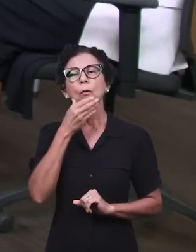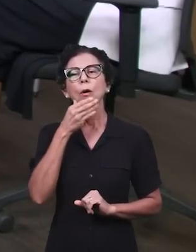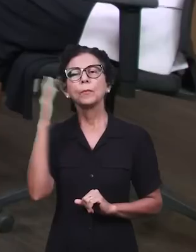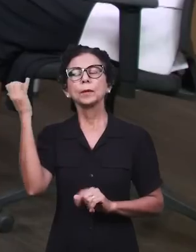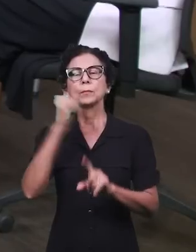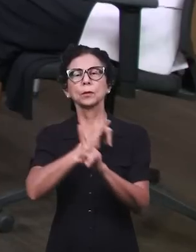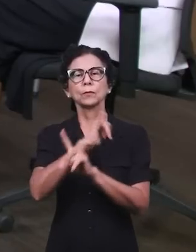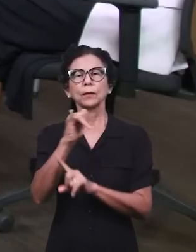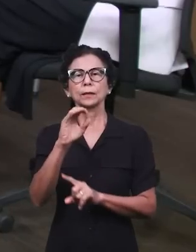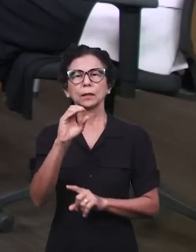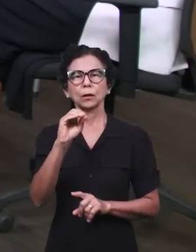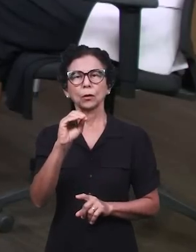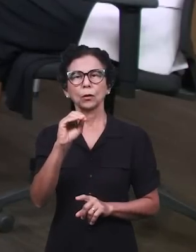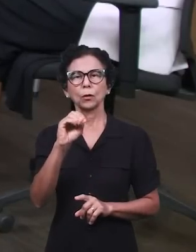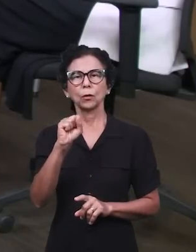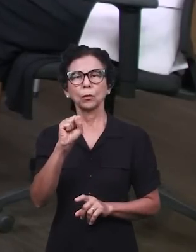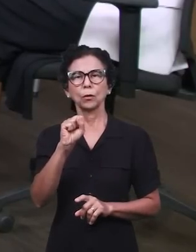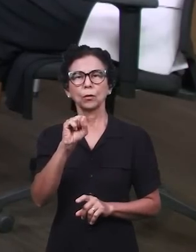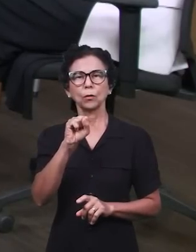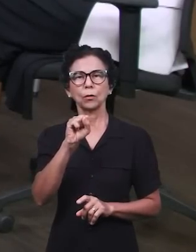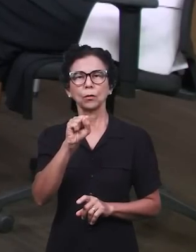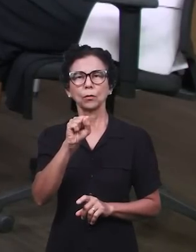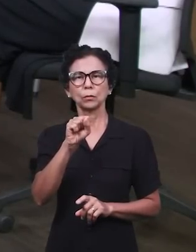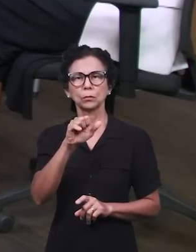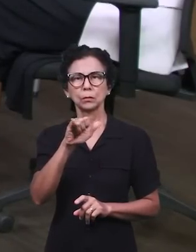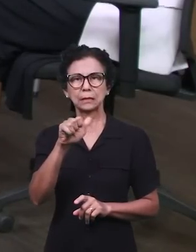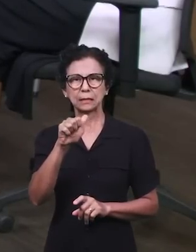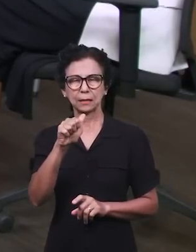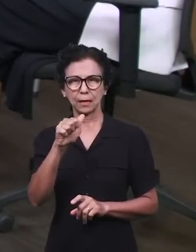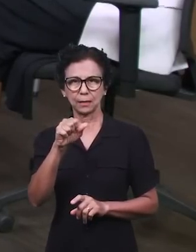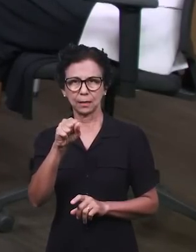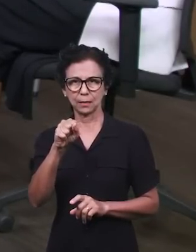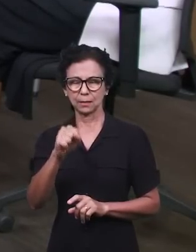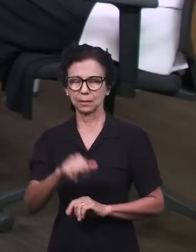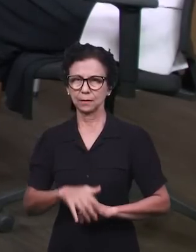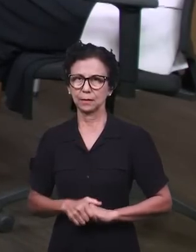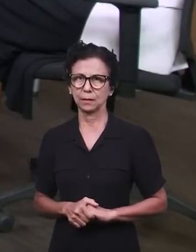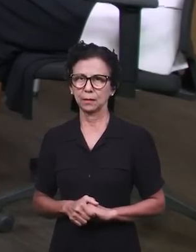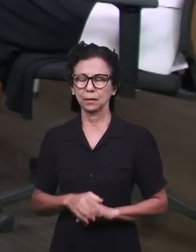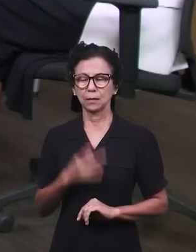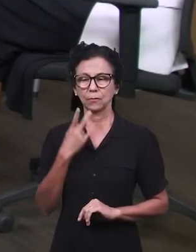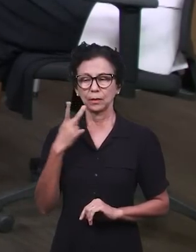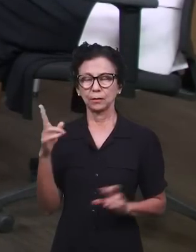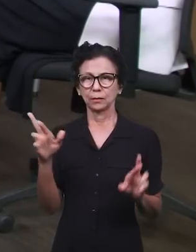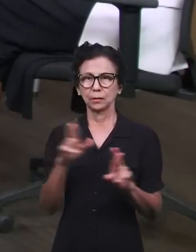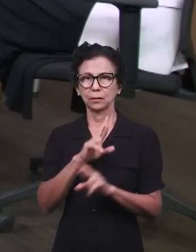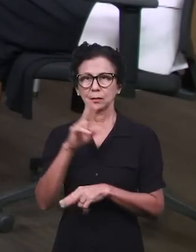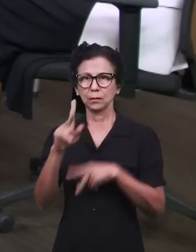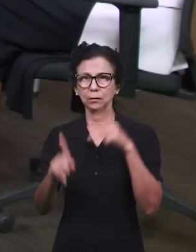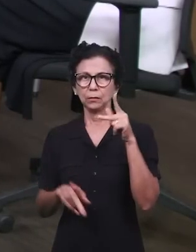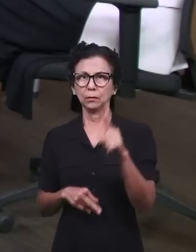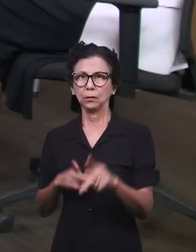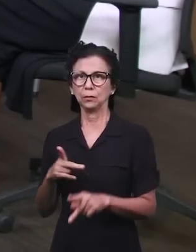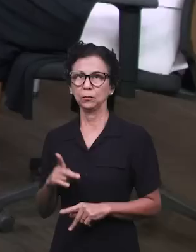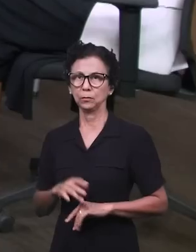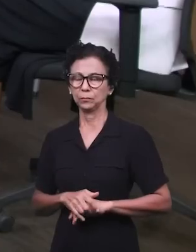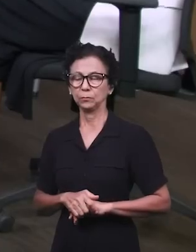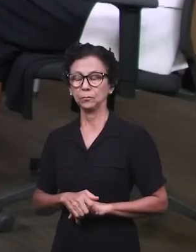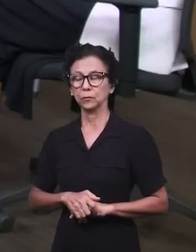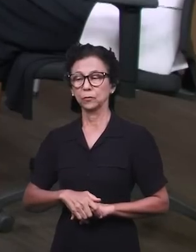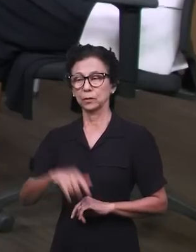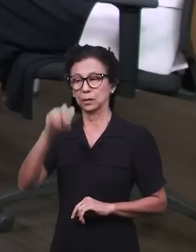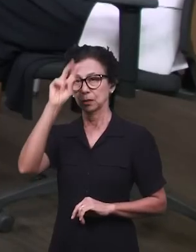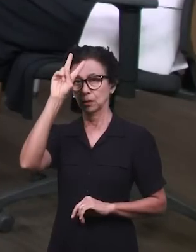respeito do povo, ele disse assim, o Senhor diz para a tua ruína te rebelaste contra mim,